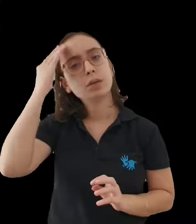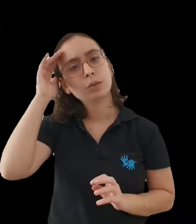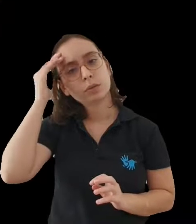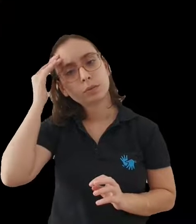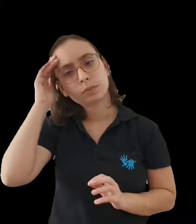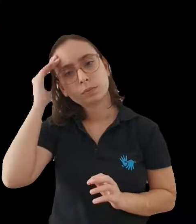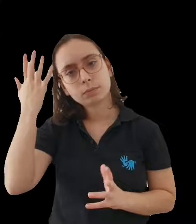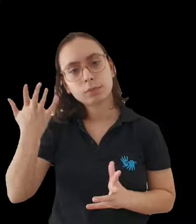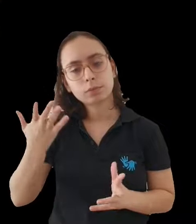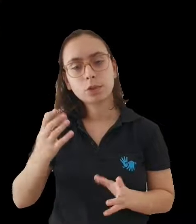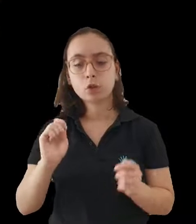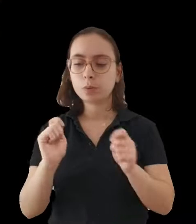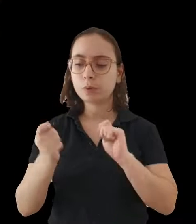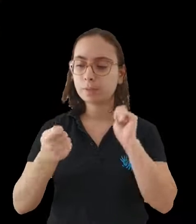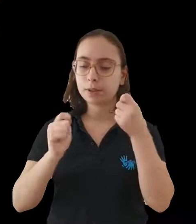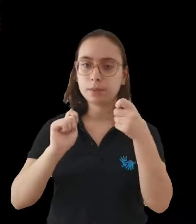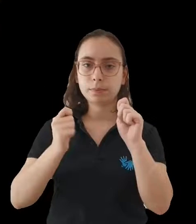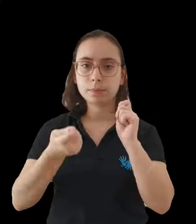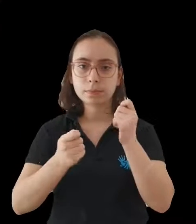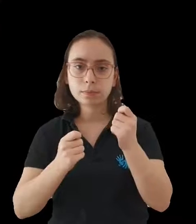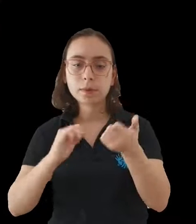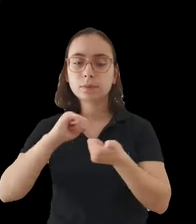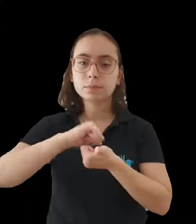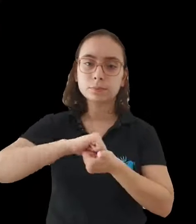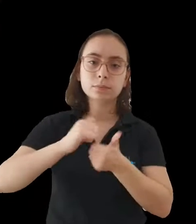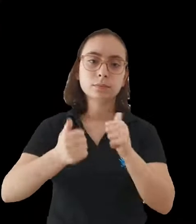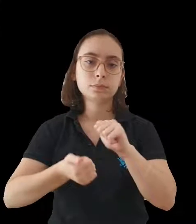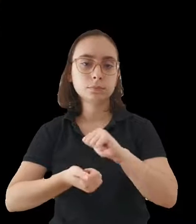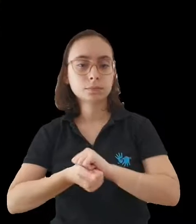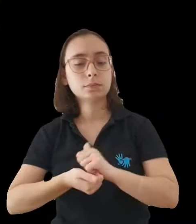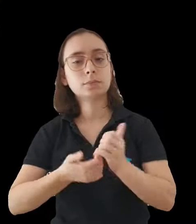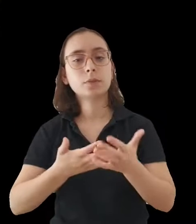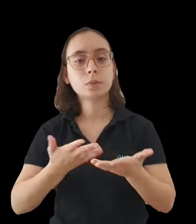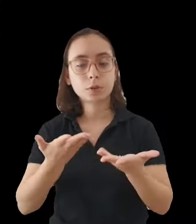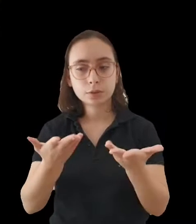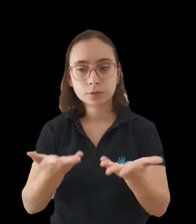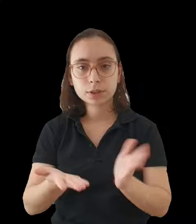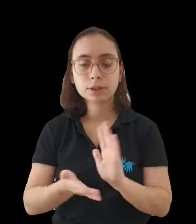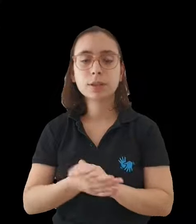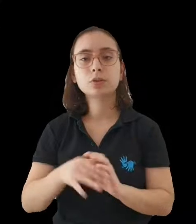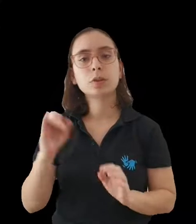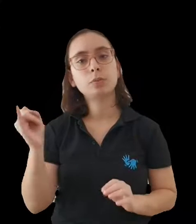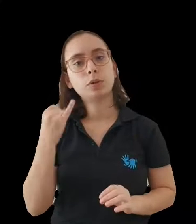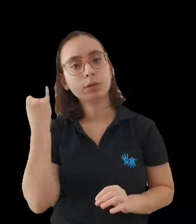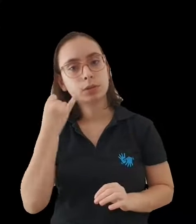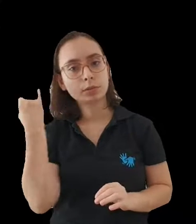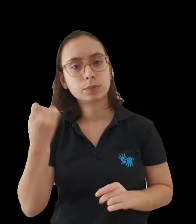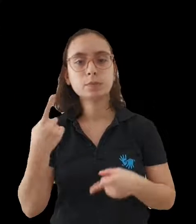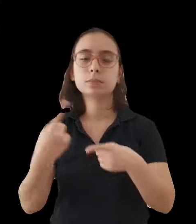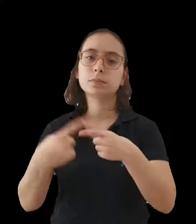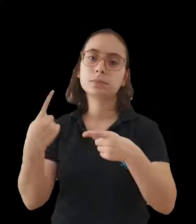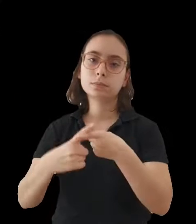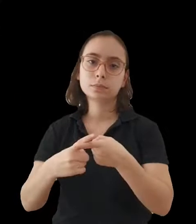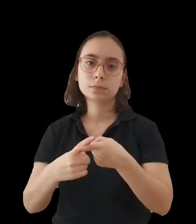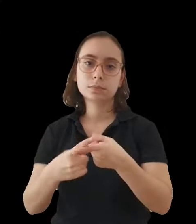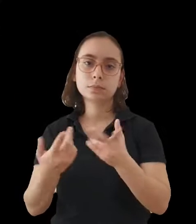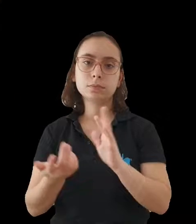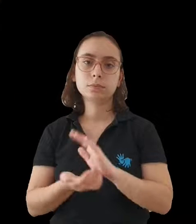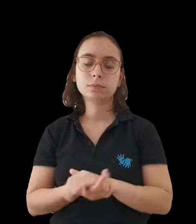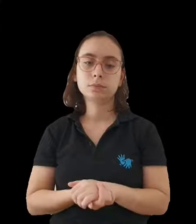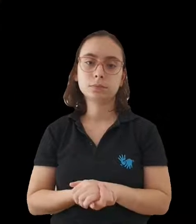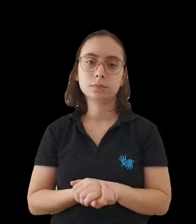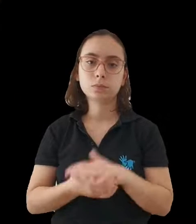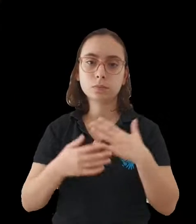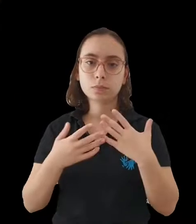questão da manipulação, adaptar para vocês o que vocês acham que é importante. Porque, assim, o